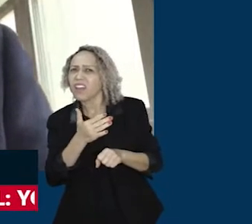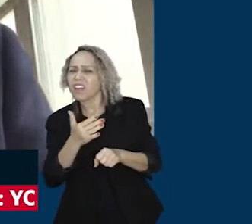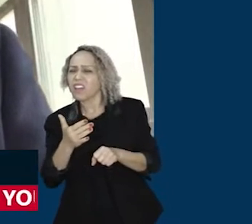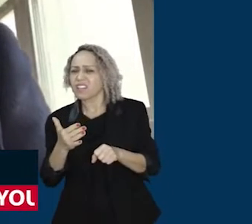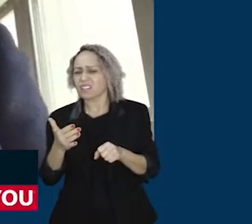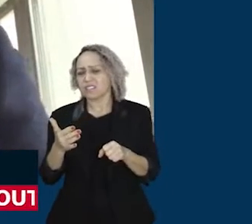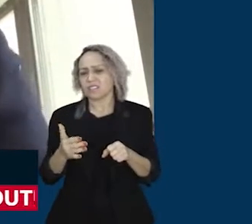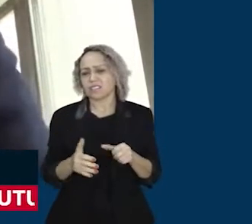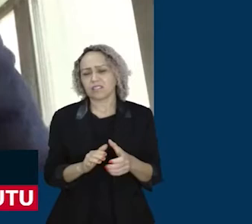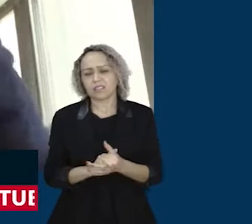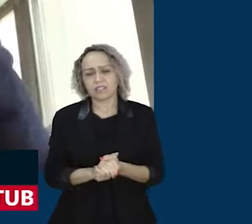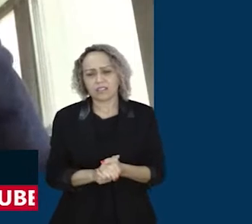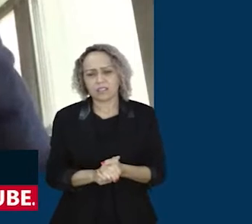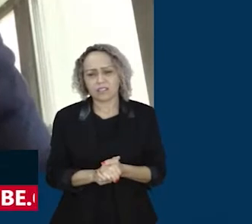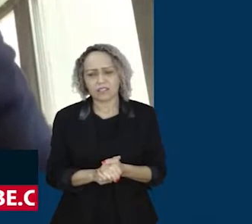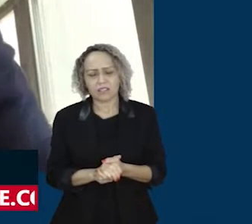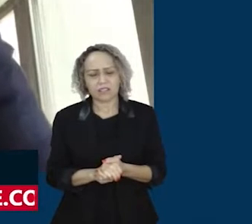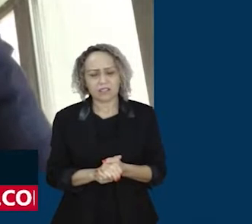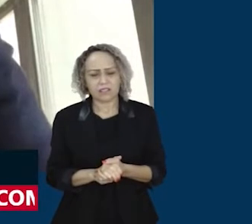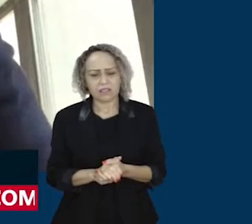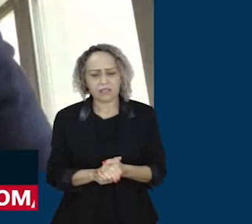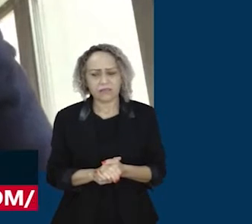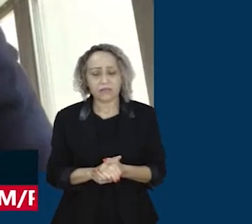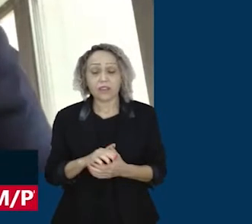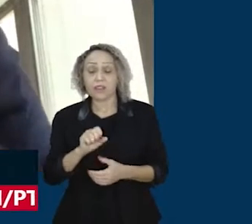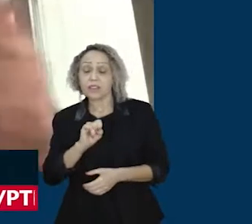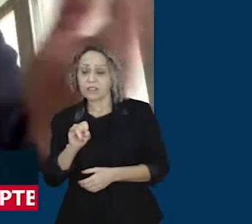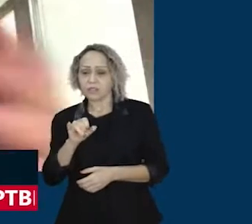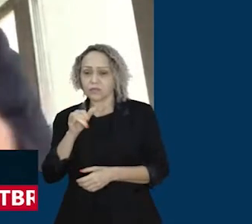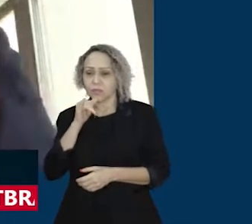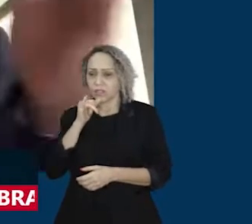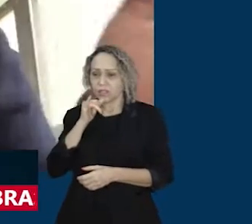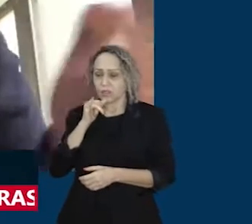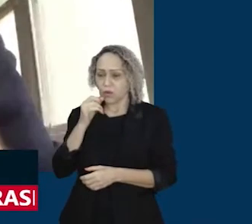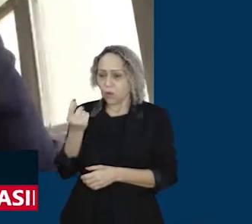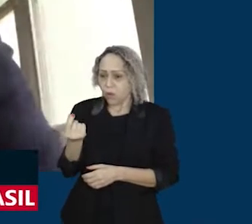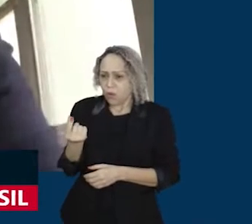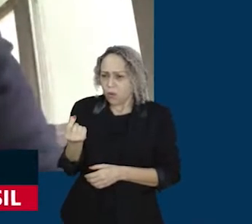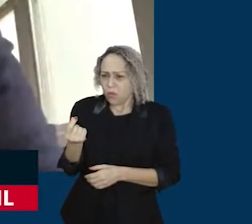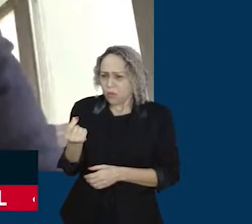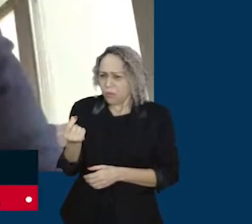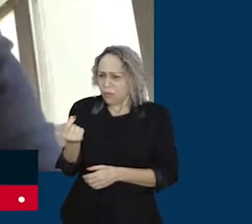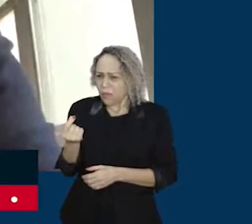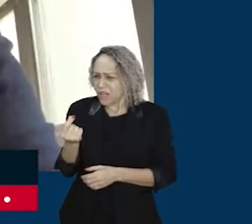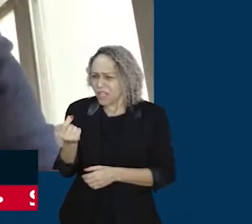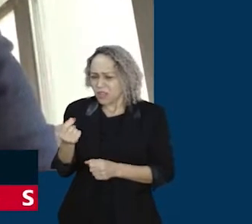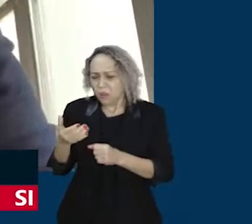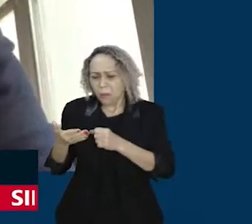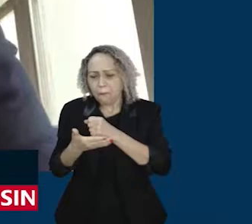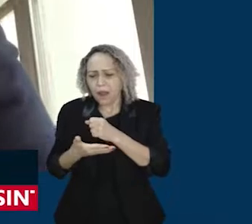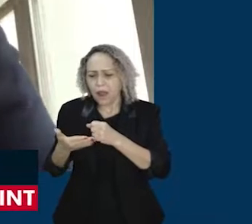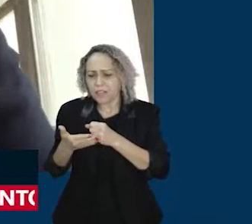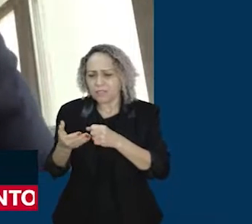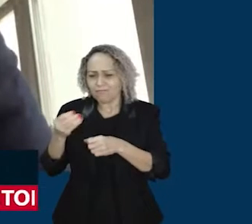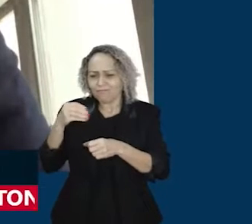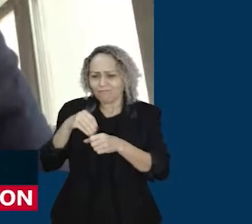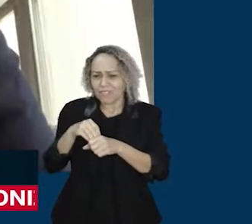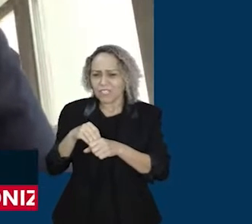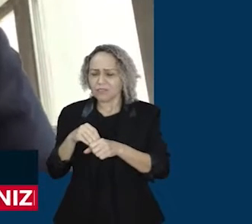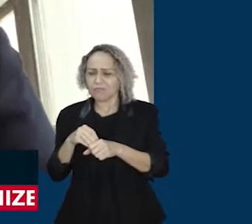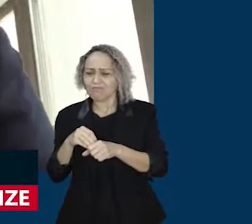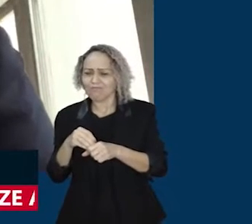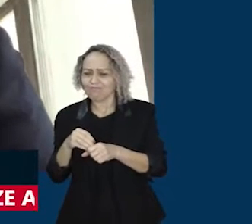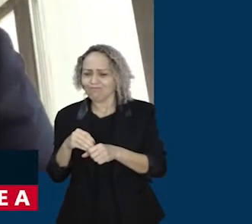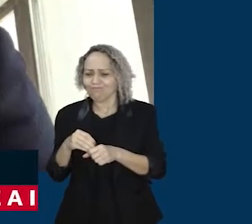do que isso. Então, o que acontece é o seguinte, se o preço base hoje para o mercado, para tudo mais, está em X, o